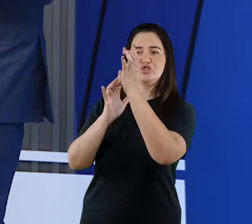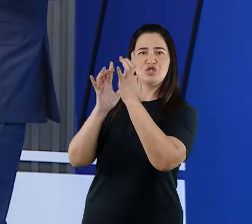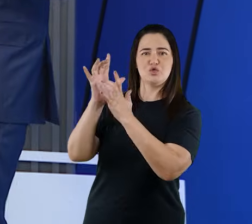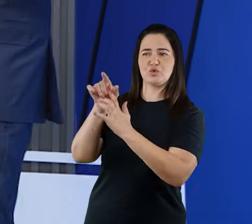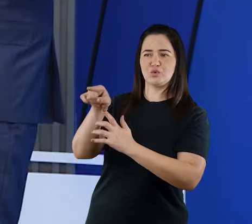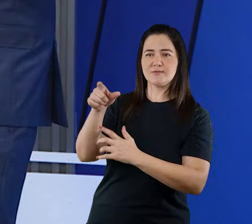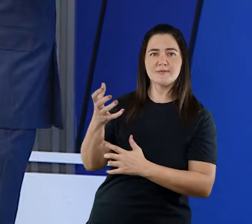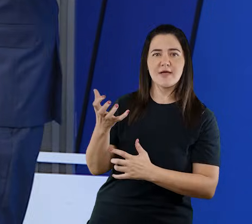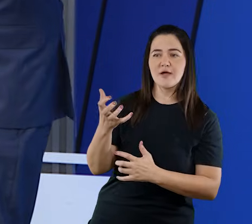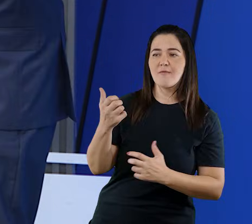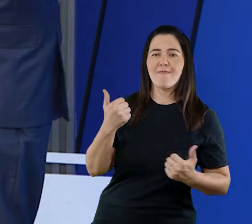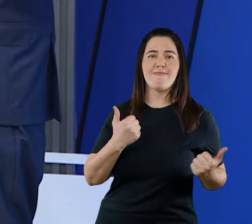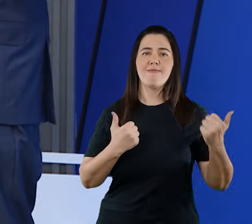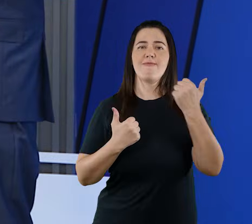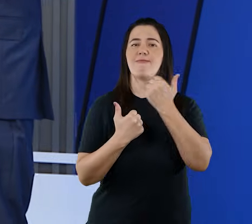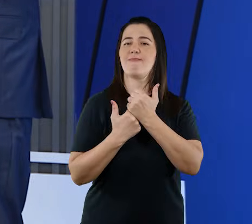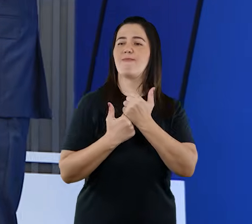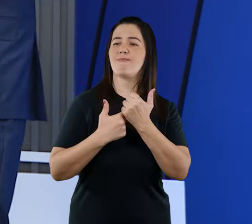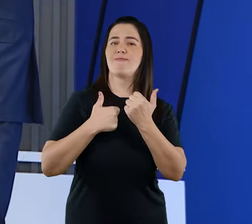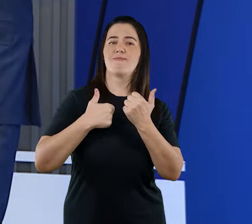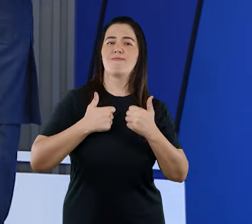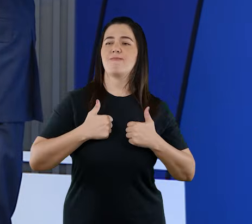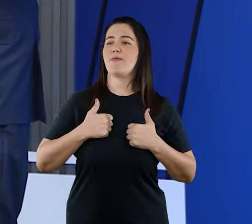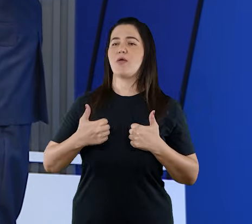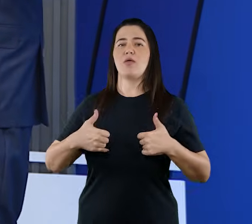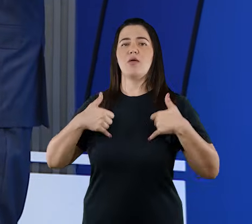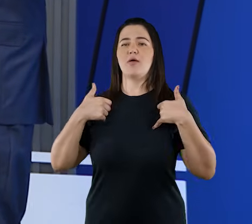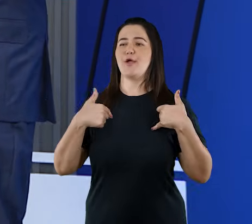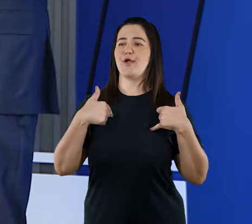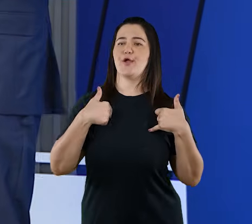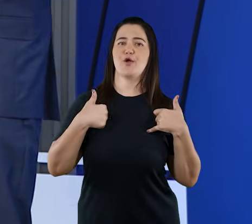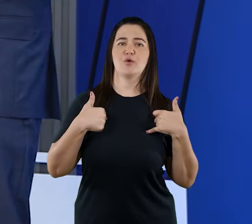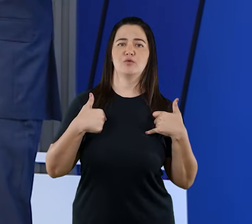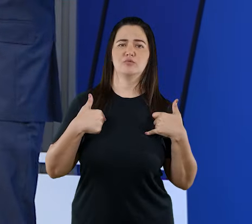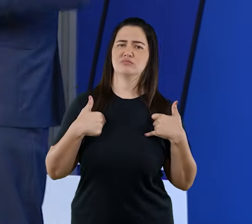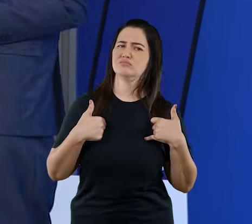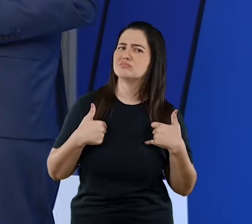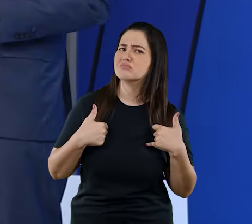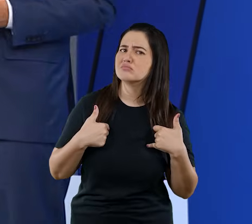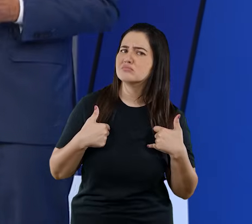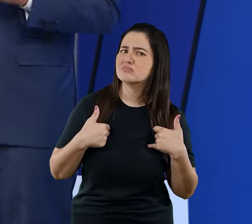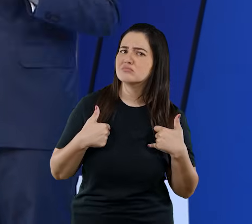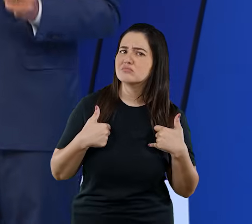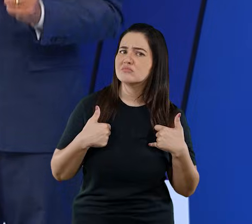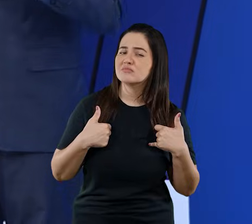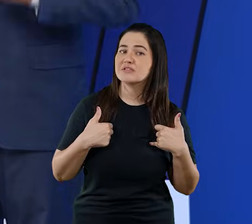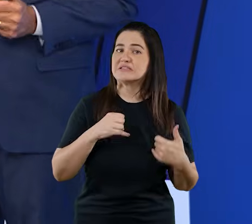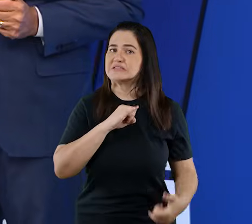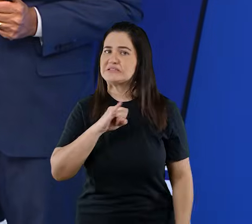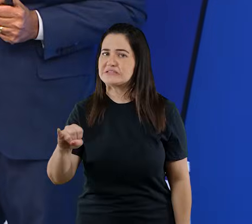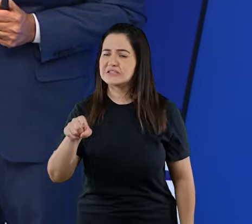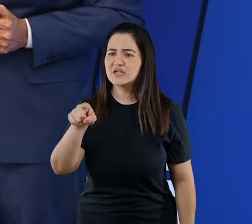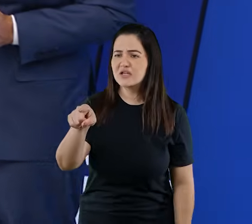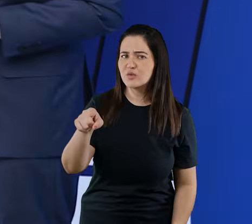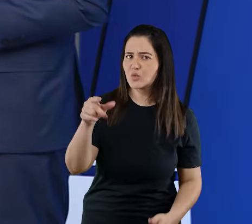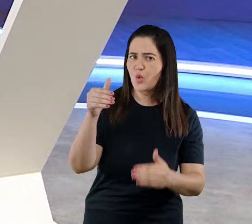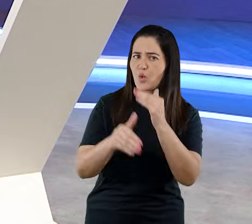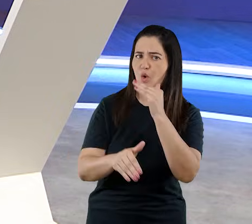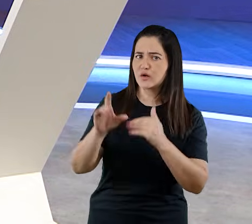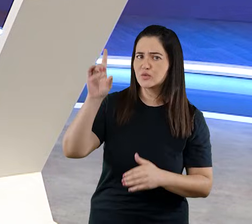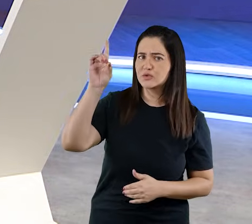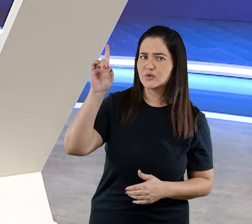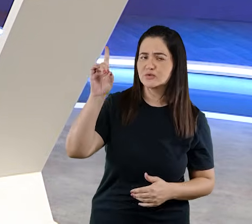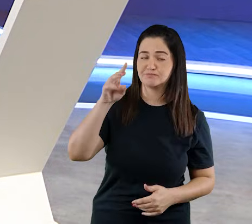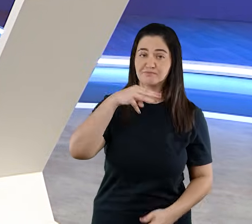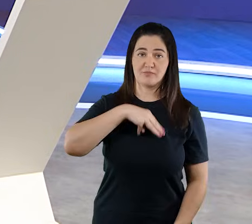diferente daquilo que Jesus ensinou ou daquilo que Jesus colocou como verdade, é o espírito do anticristo. E